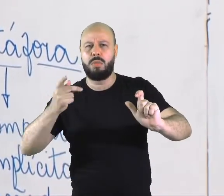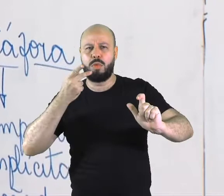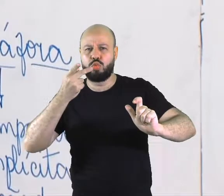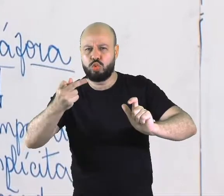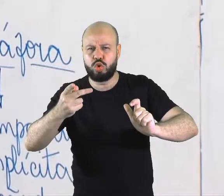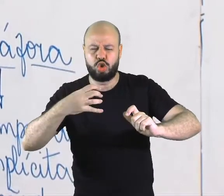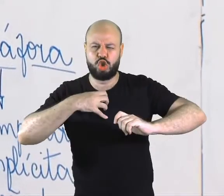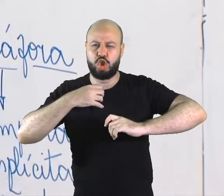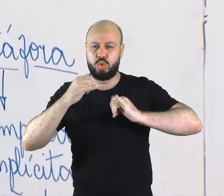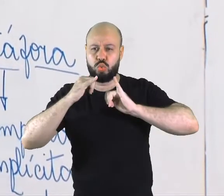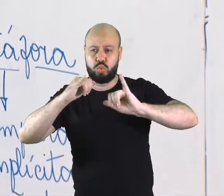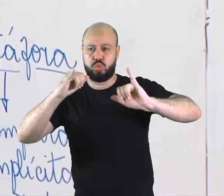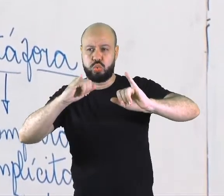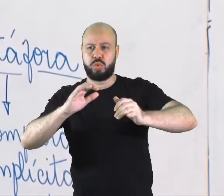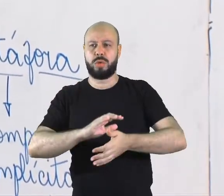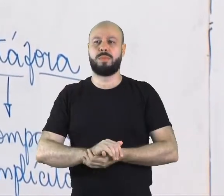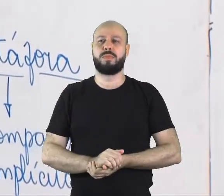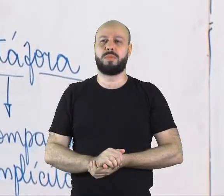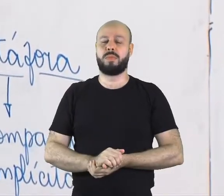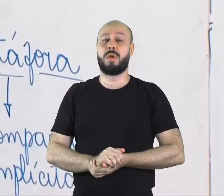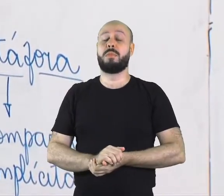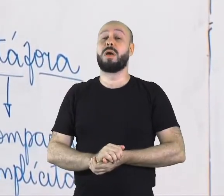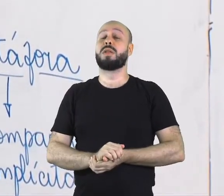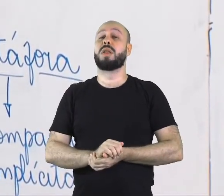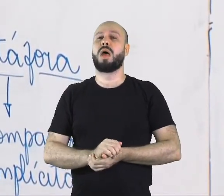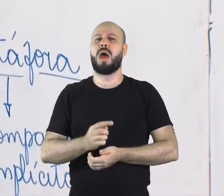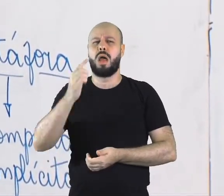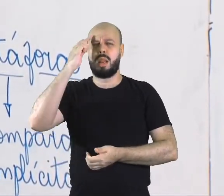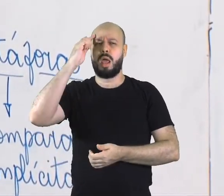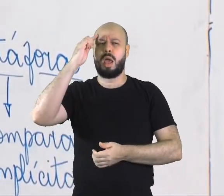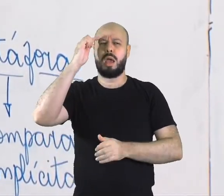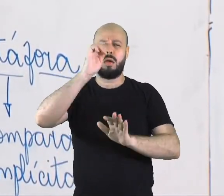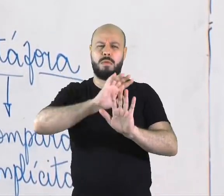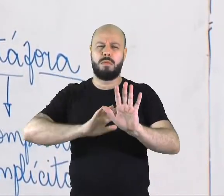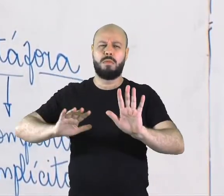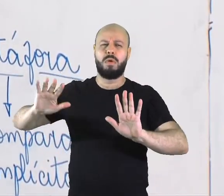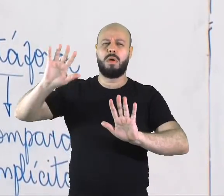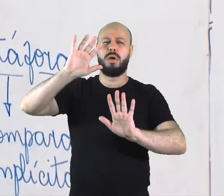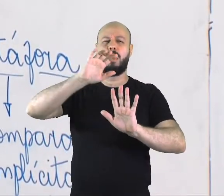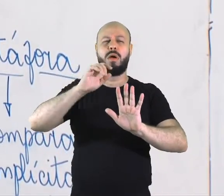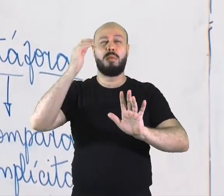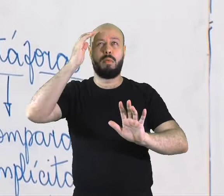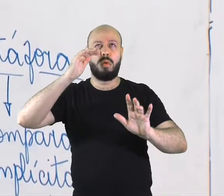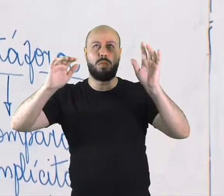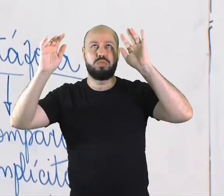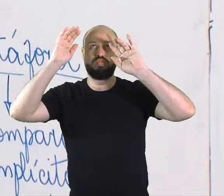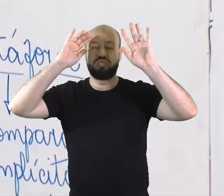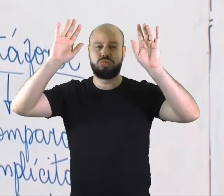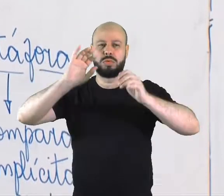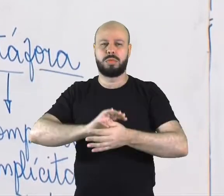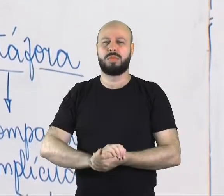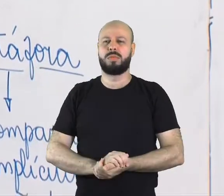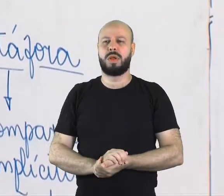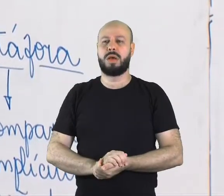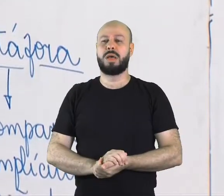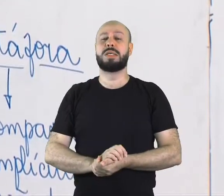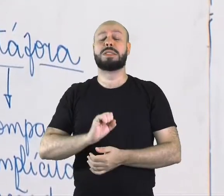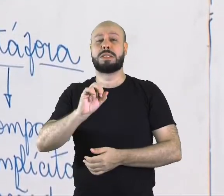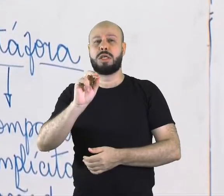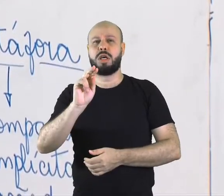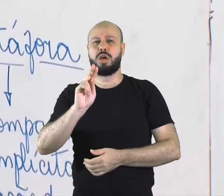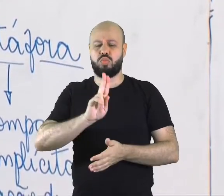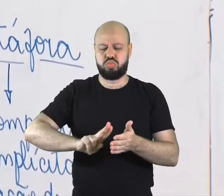expressão, de sentido figurado. Então, quando você emprega uma figura de linguagem, seja